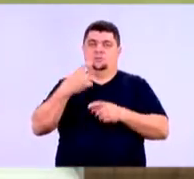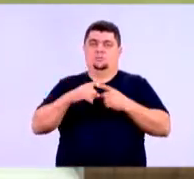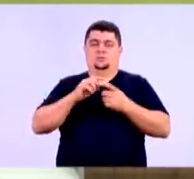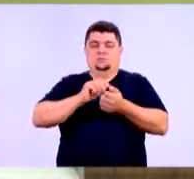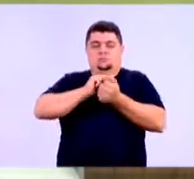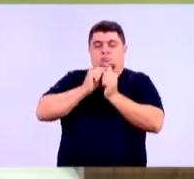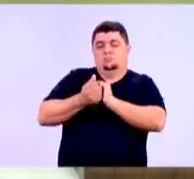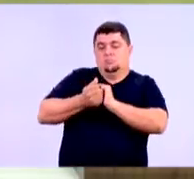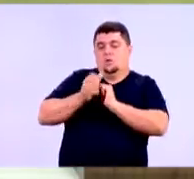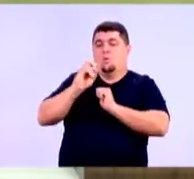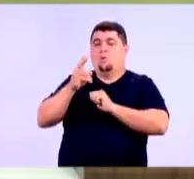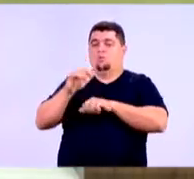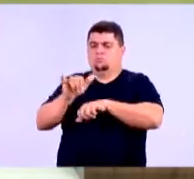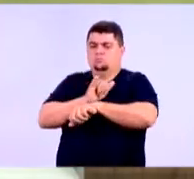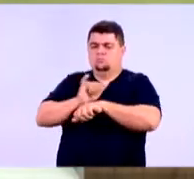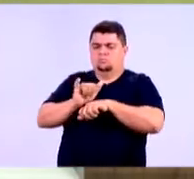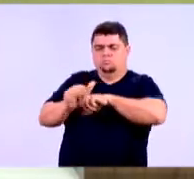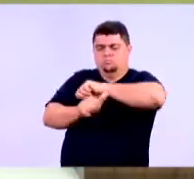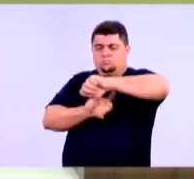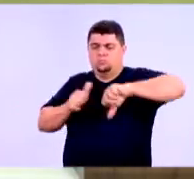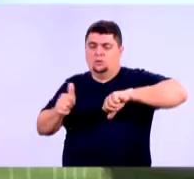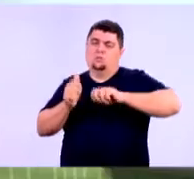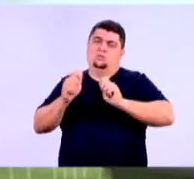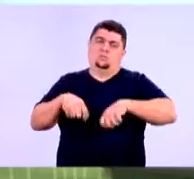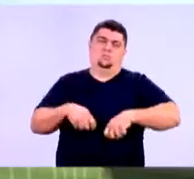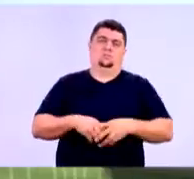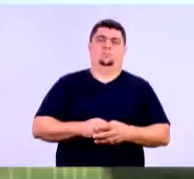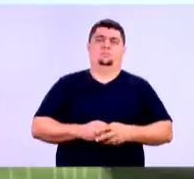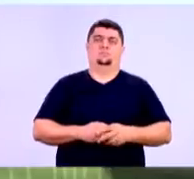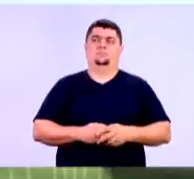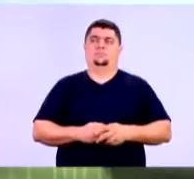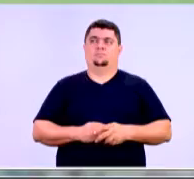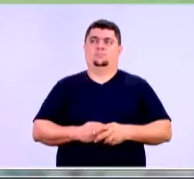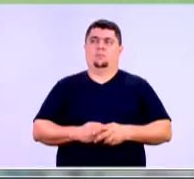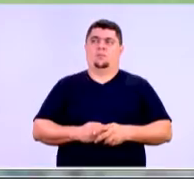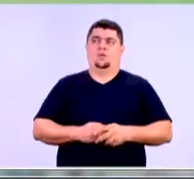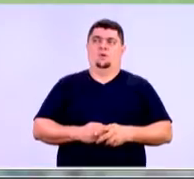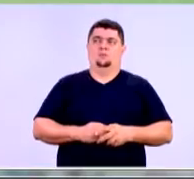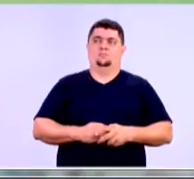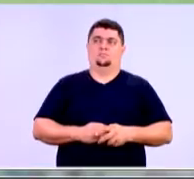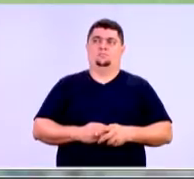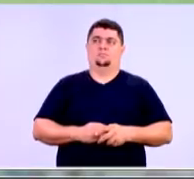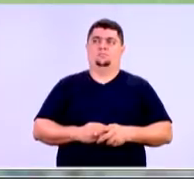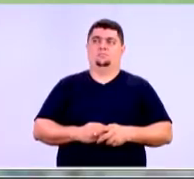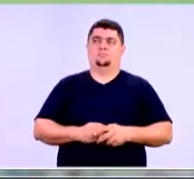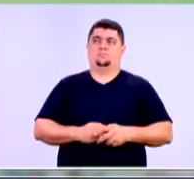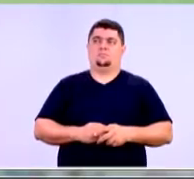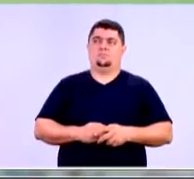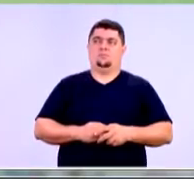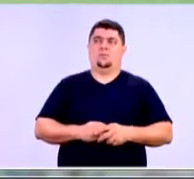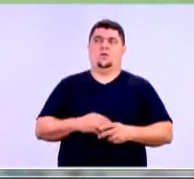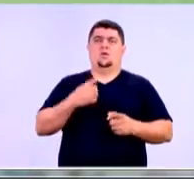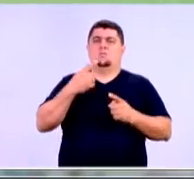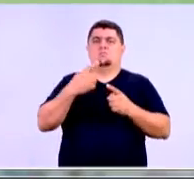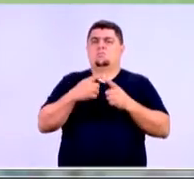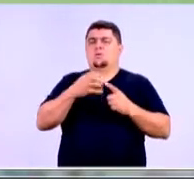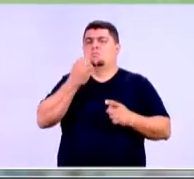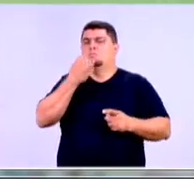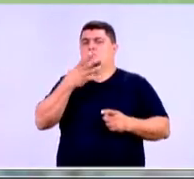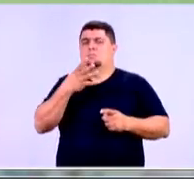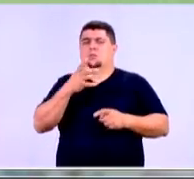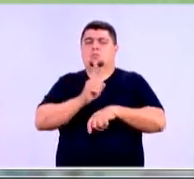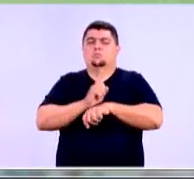vezes, mudar a estratégia que está sendo utilizada. Ótimo. Então, vamos prosseguir. Vantagens do gerenciamento de